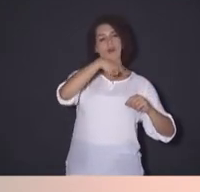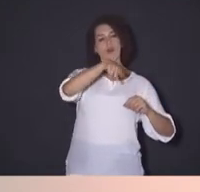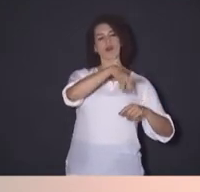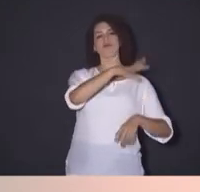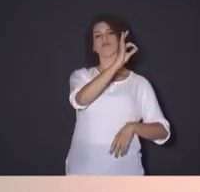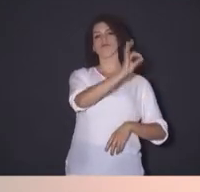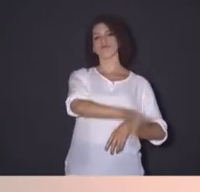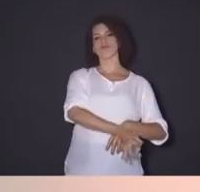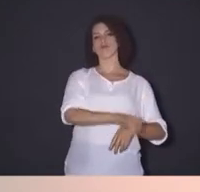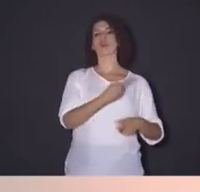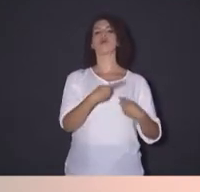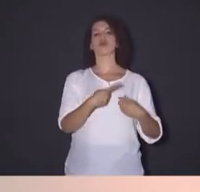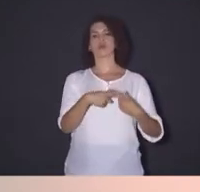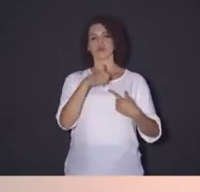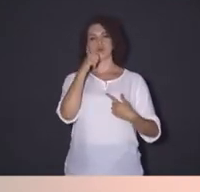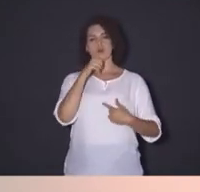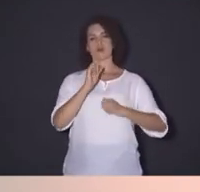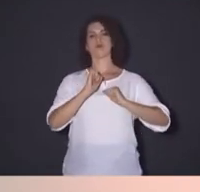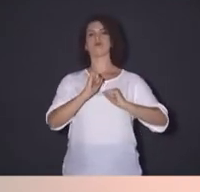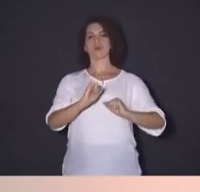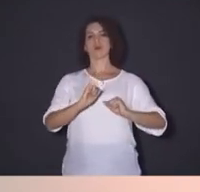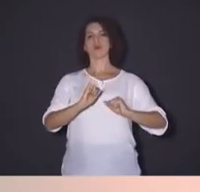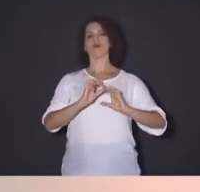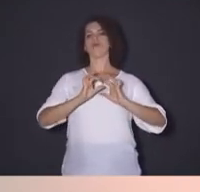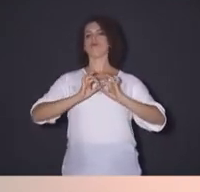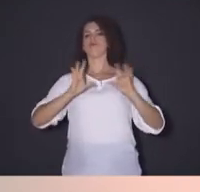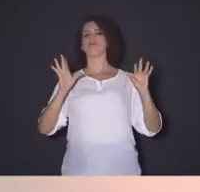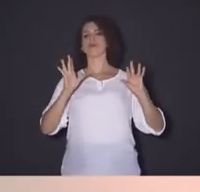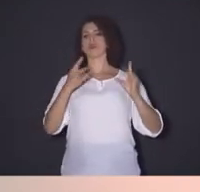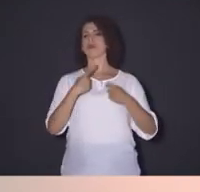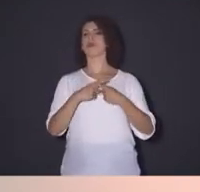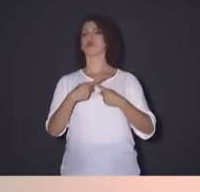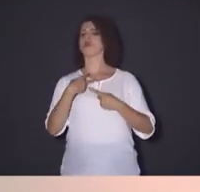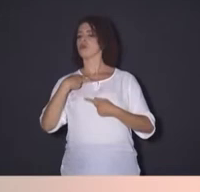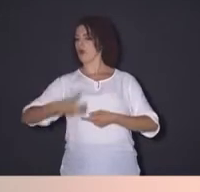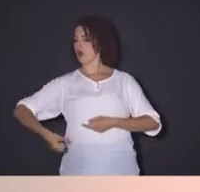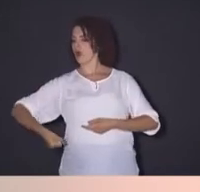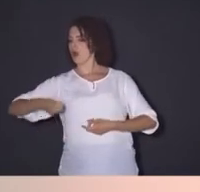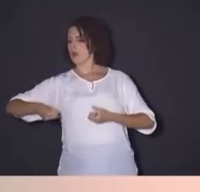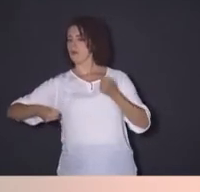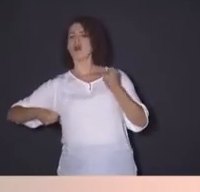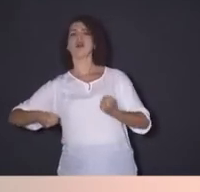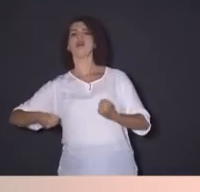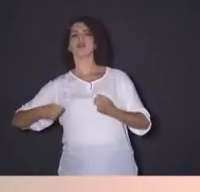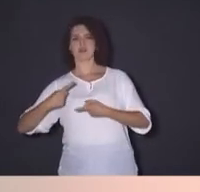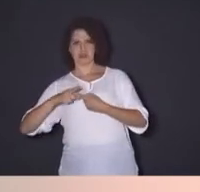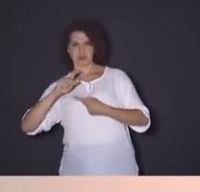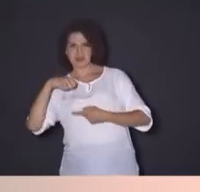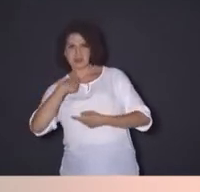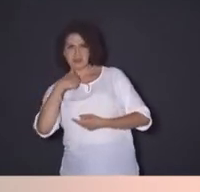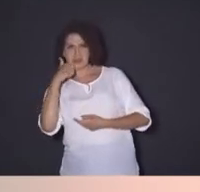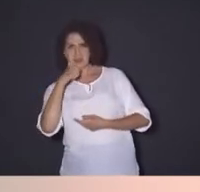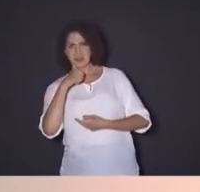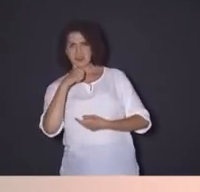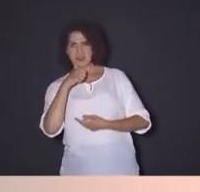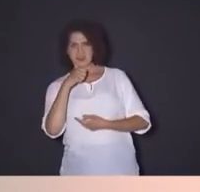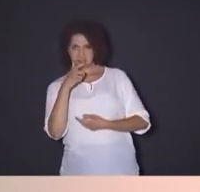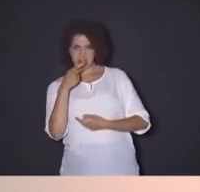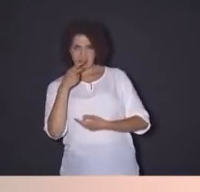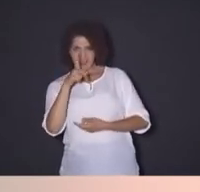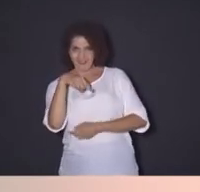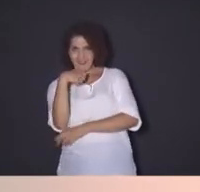certos, porque a mulher pode ser quem é. Porque eu não posso pegar peso, que eu sou mulher? Não vai me dizer que é,